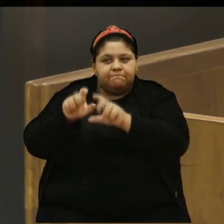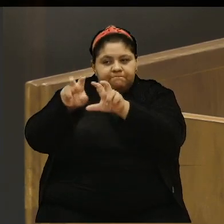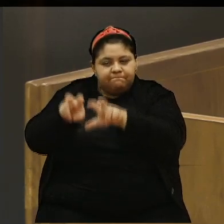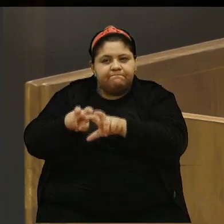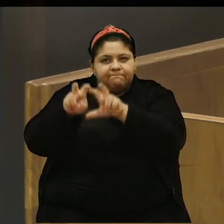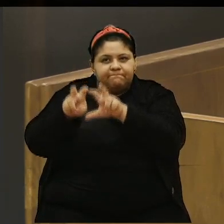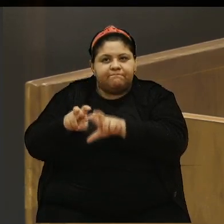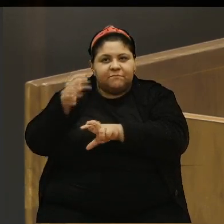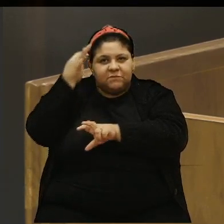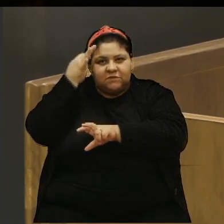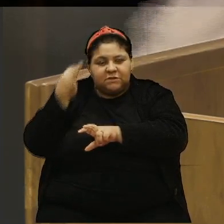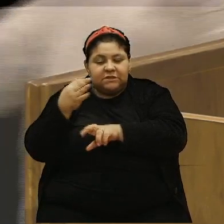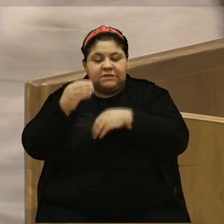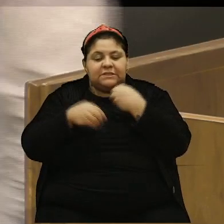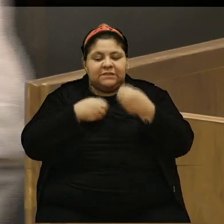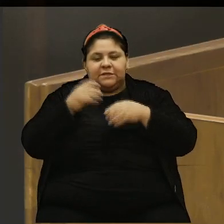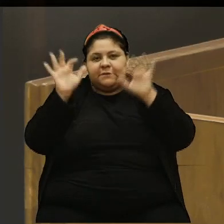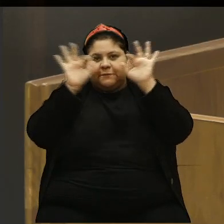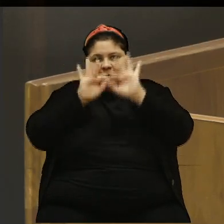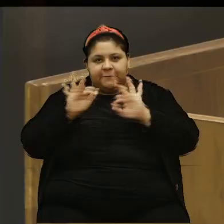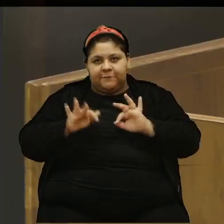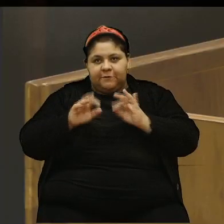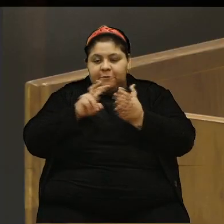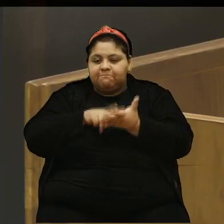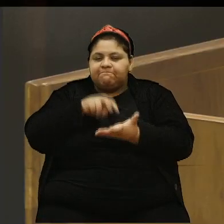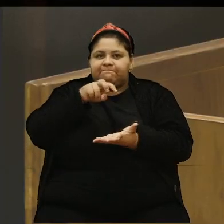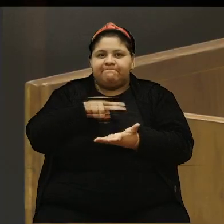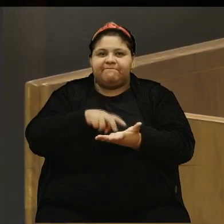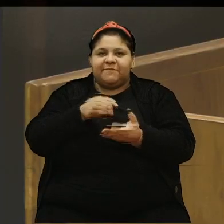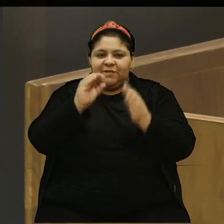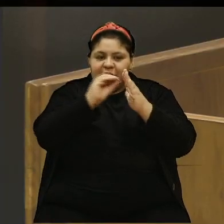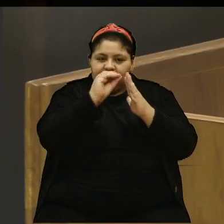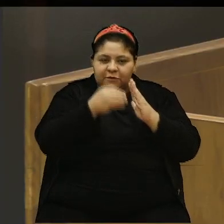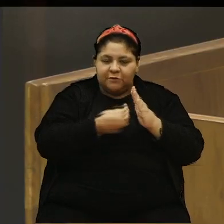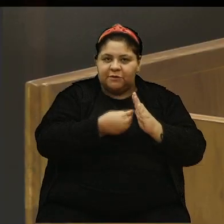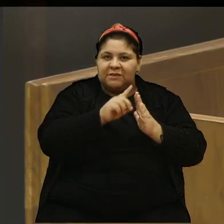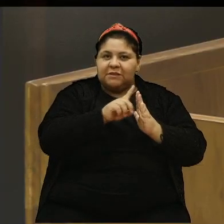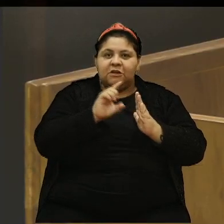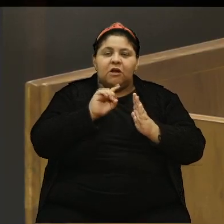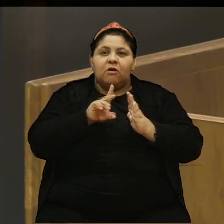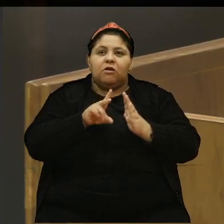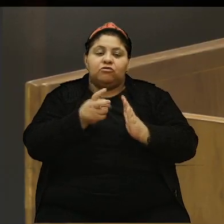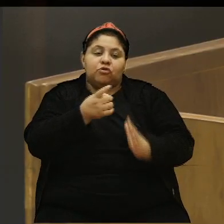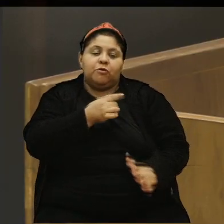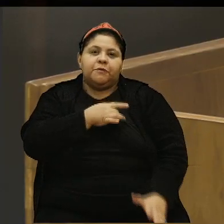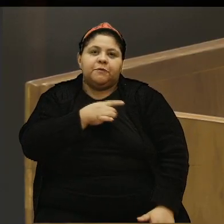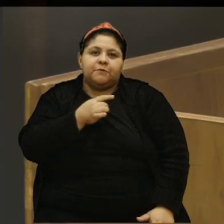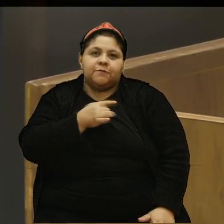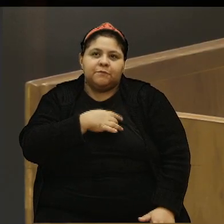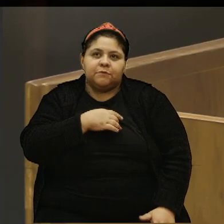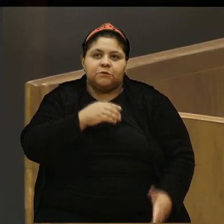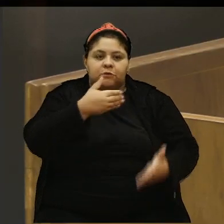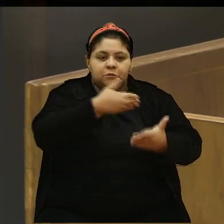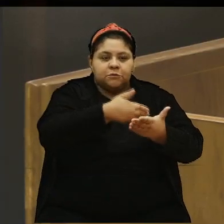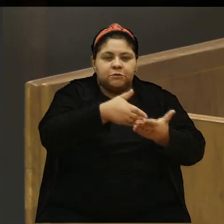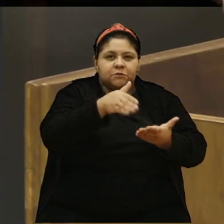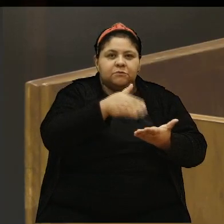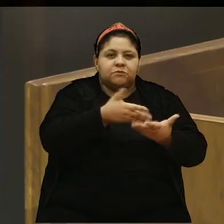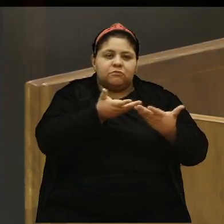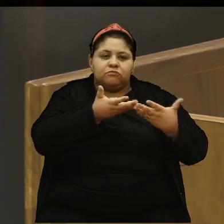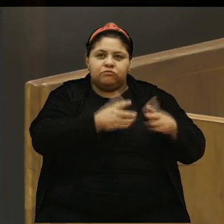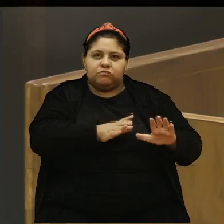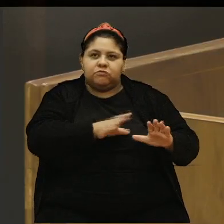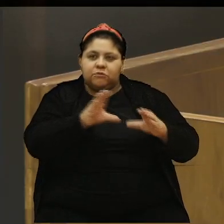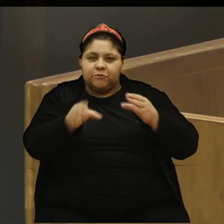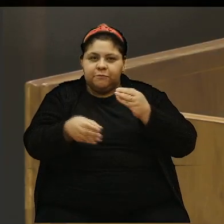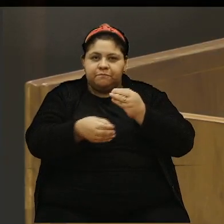que ele se sinta feliz e contente com o SAMAI lá, que não fique mais com o medo das multas e represálias.